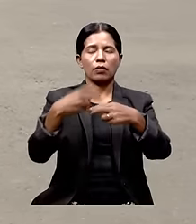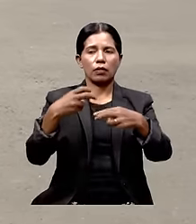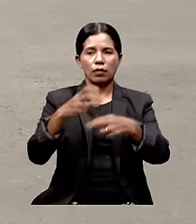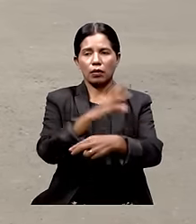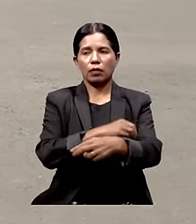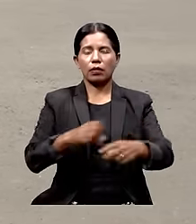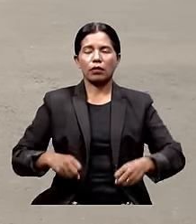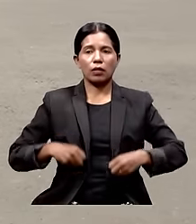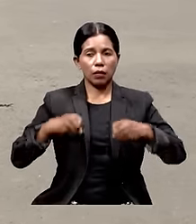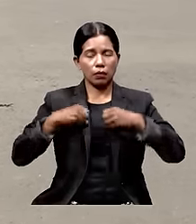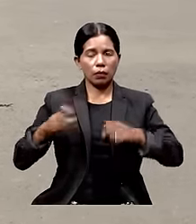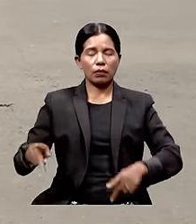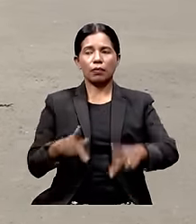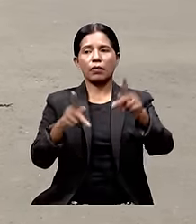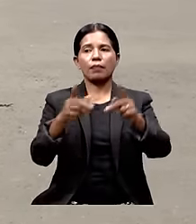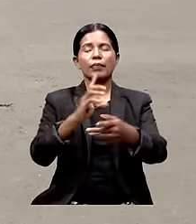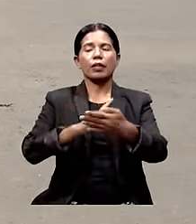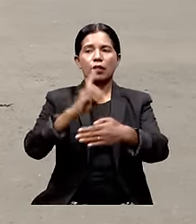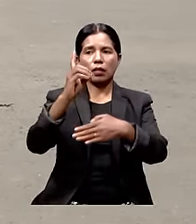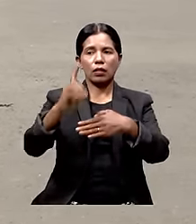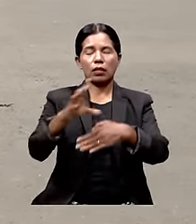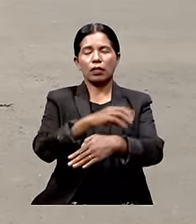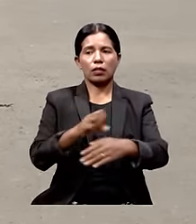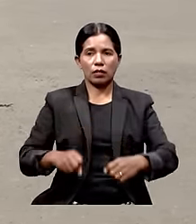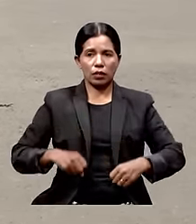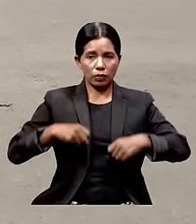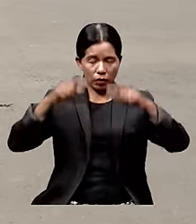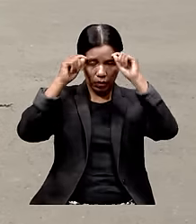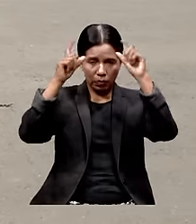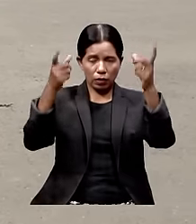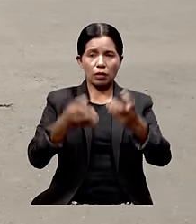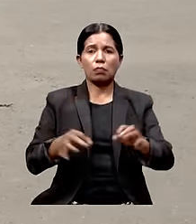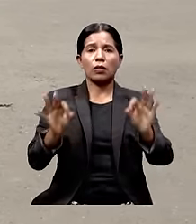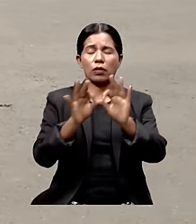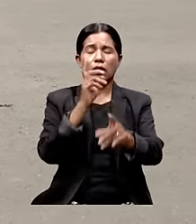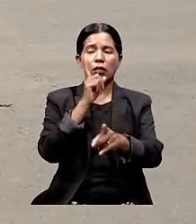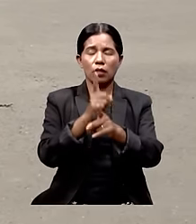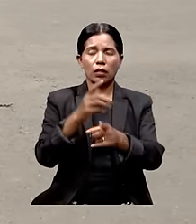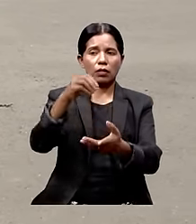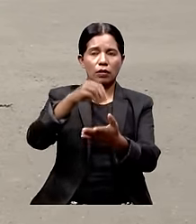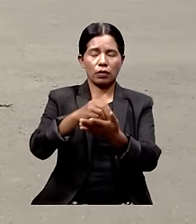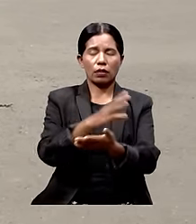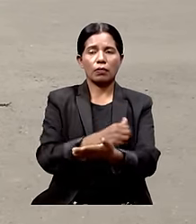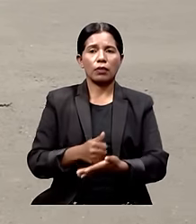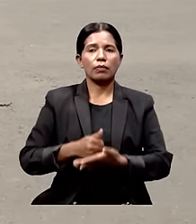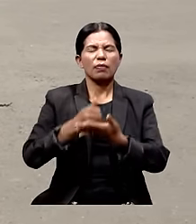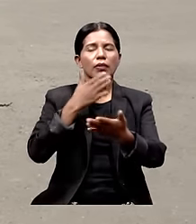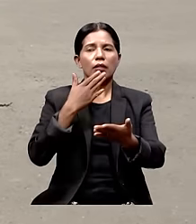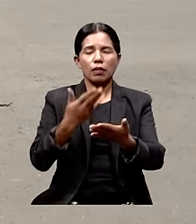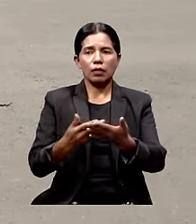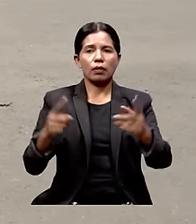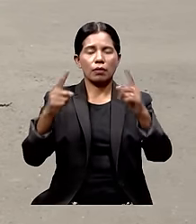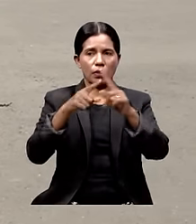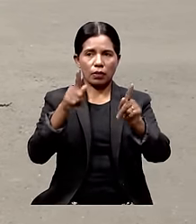tratamento de saúde pública. Desenvolvimento do setor de saúde em Timor-Leste é importante para TBS, para garantir o tratamento de NB adequado para